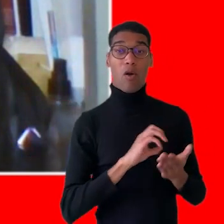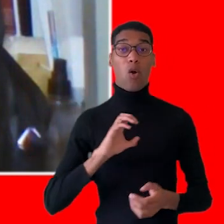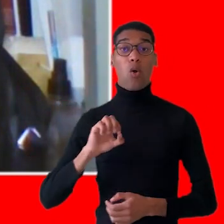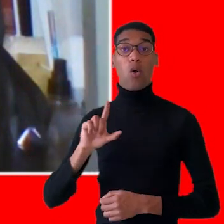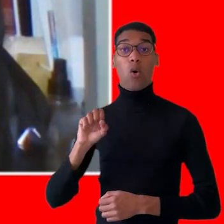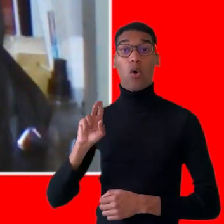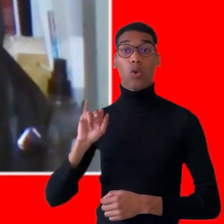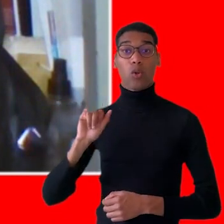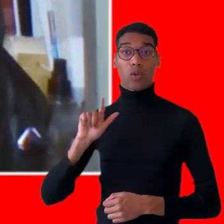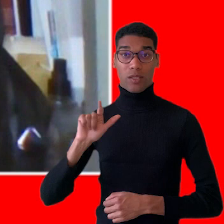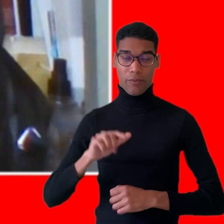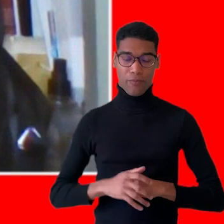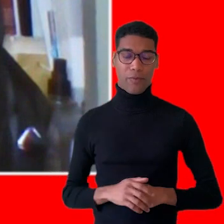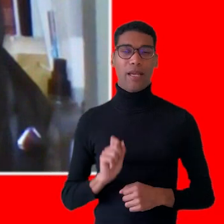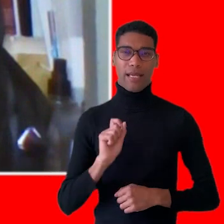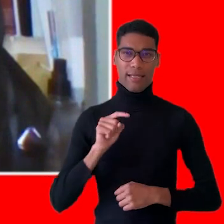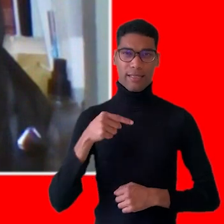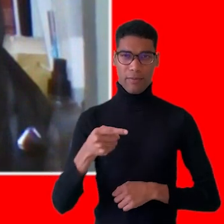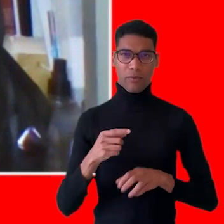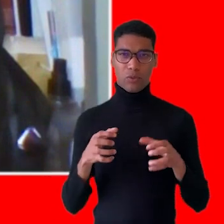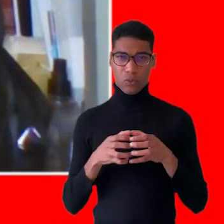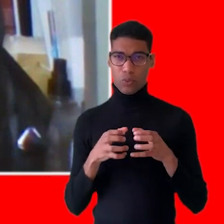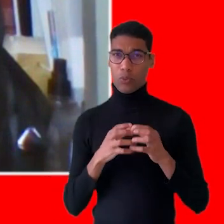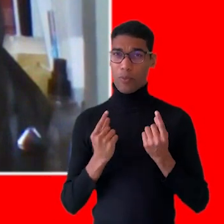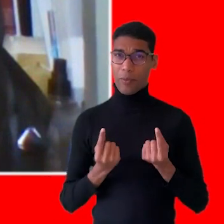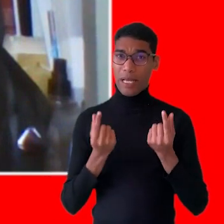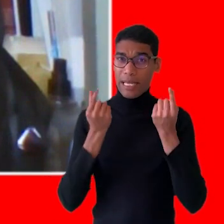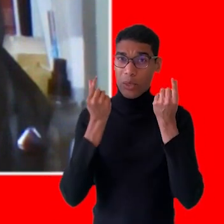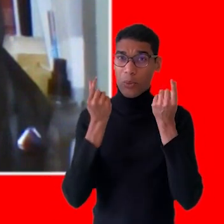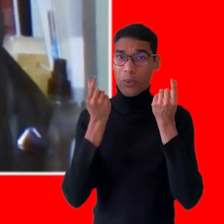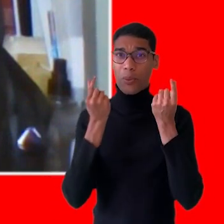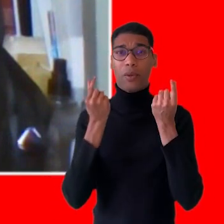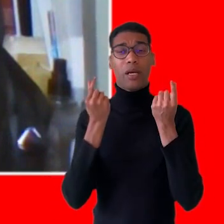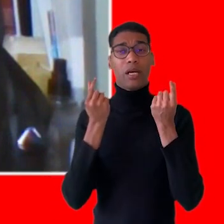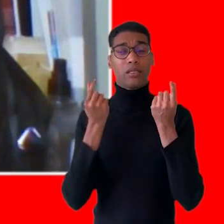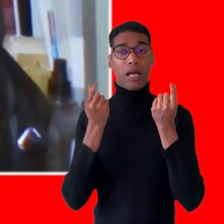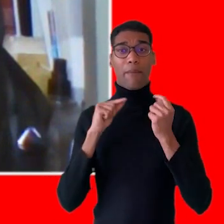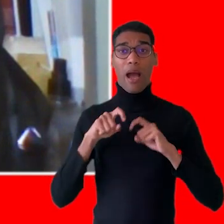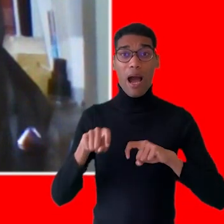da dominação das elites